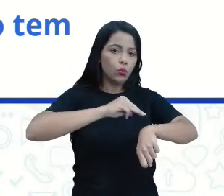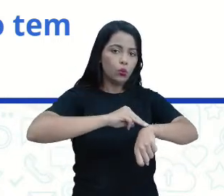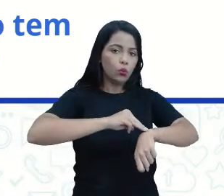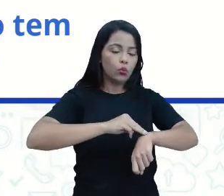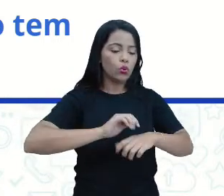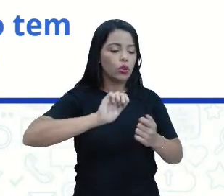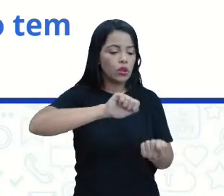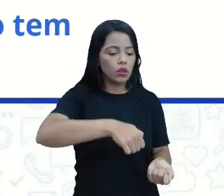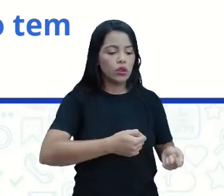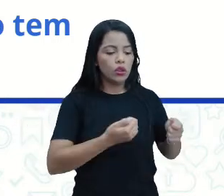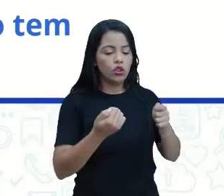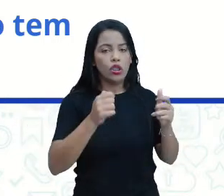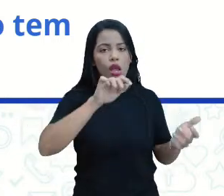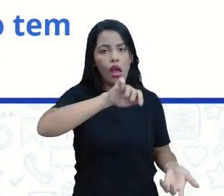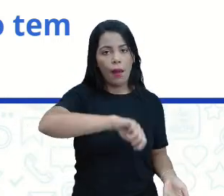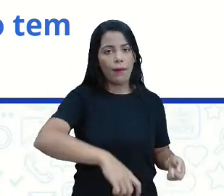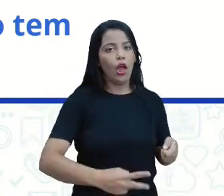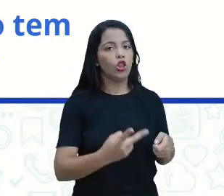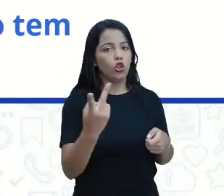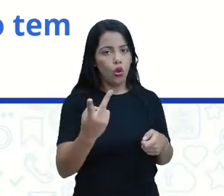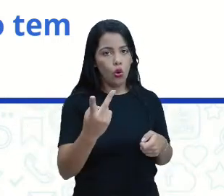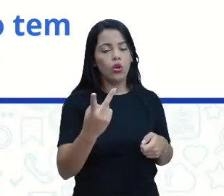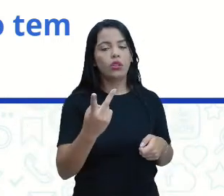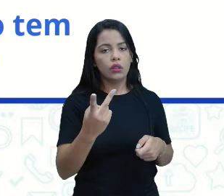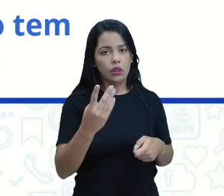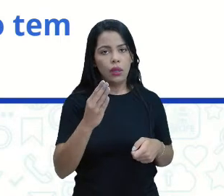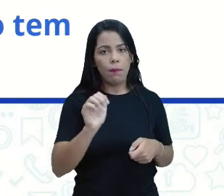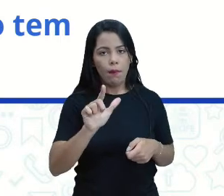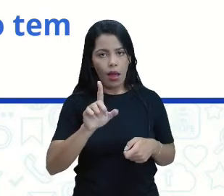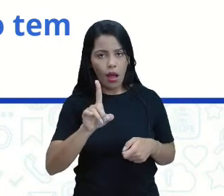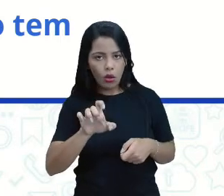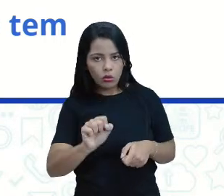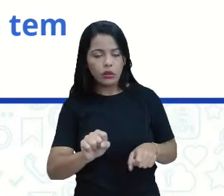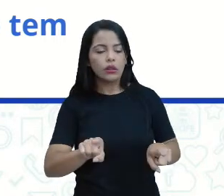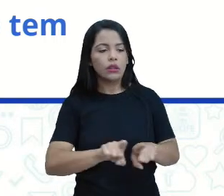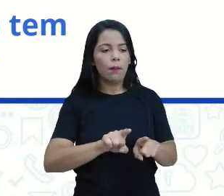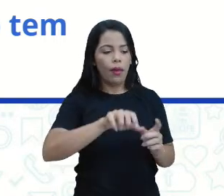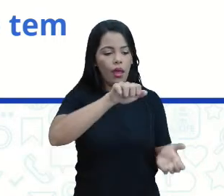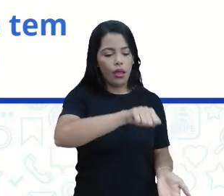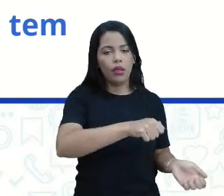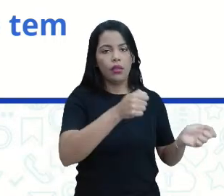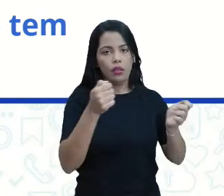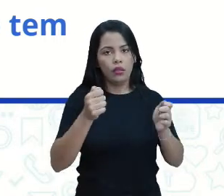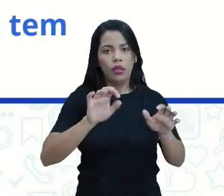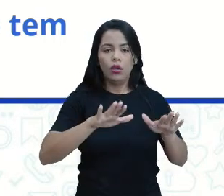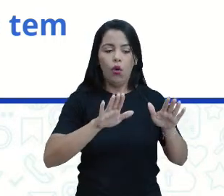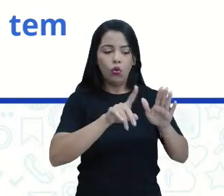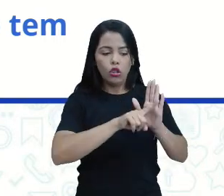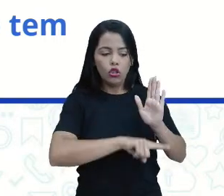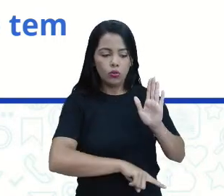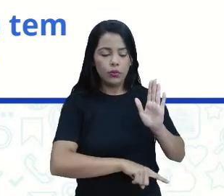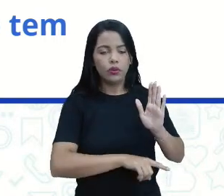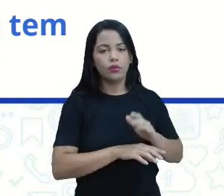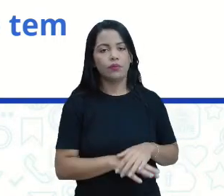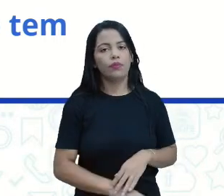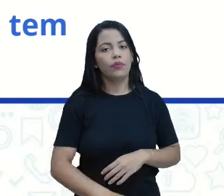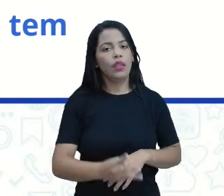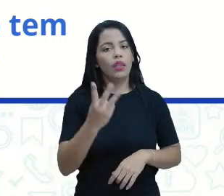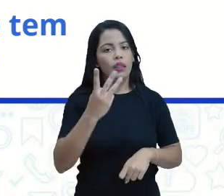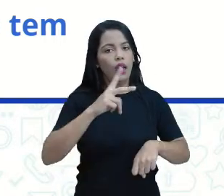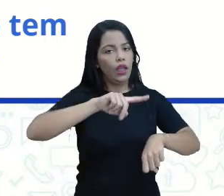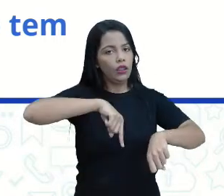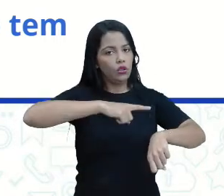reservatório tem a quantidade equivalente a 12 baldes. Então, olha aí já o que está acontecendo com esse valor. No terceiro minuto,